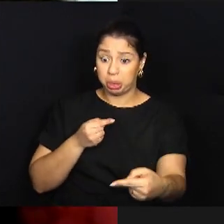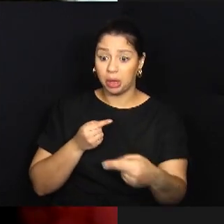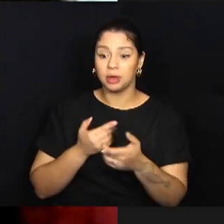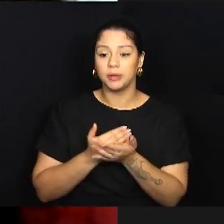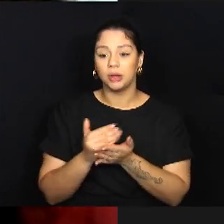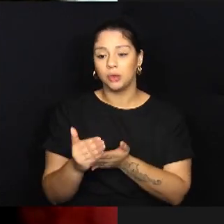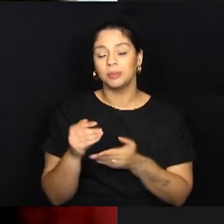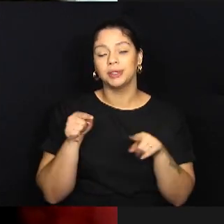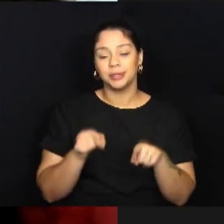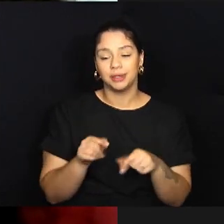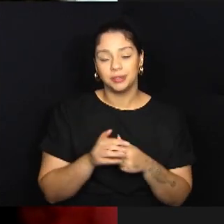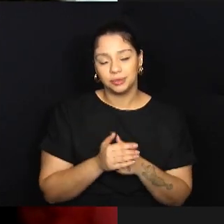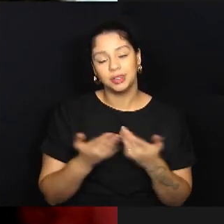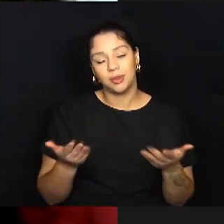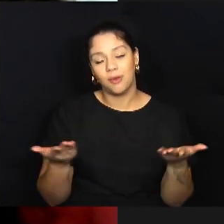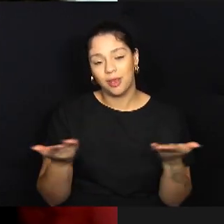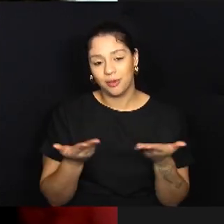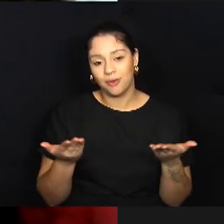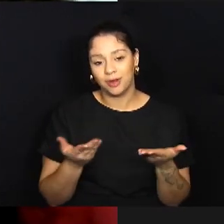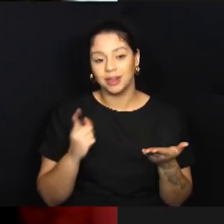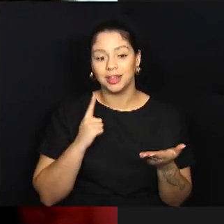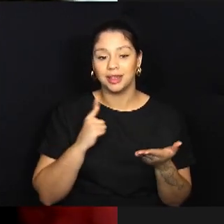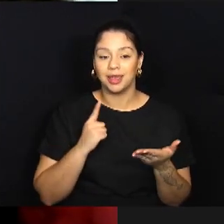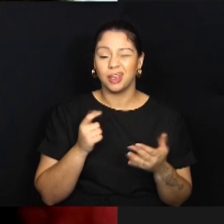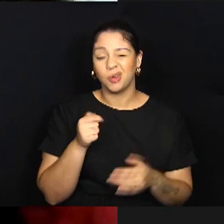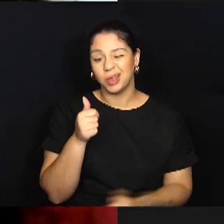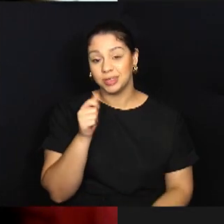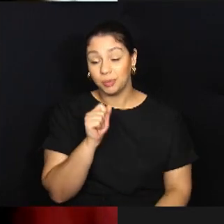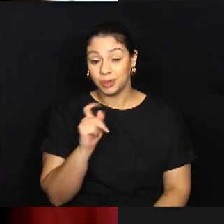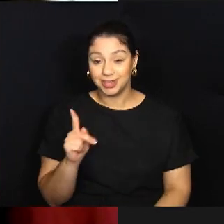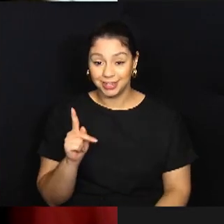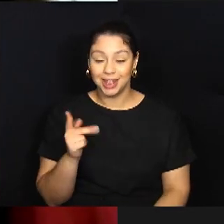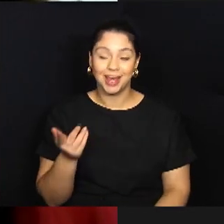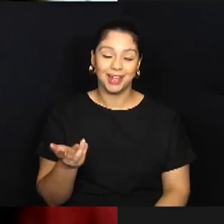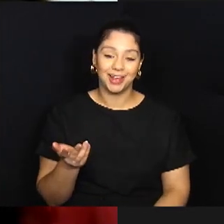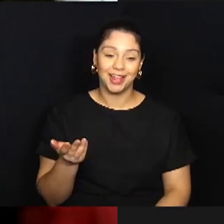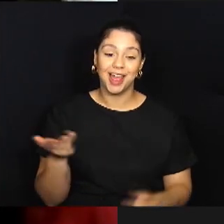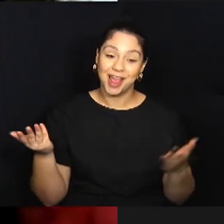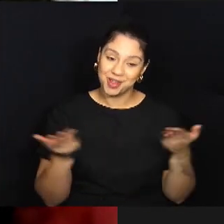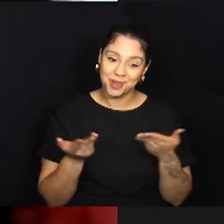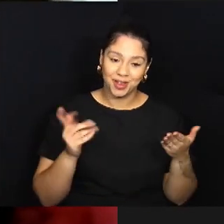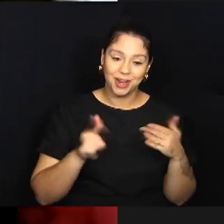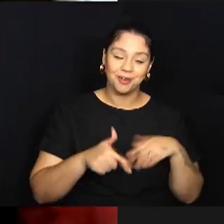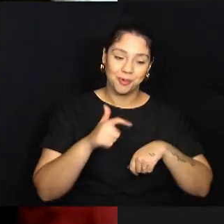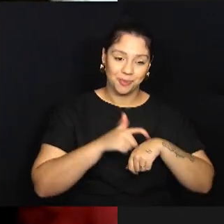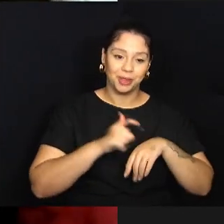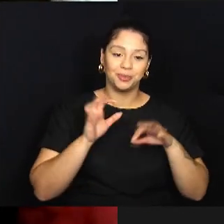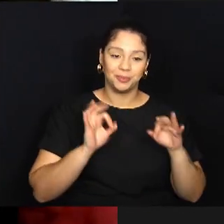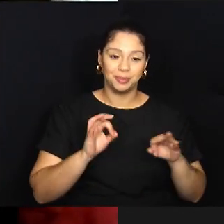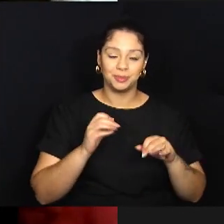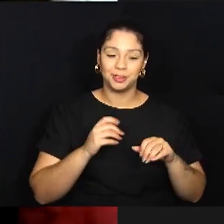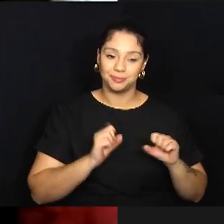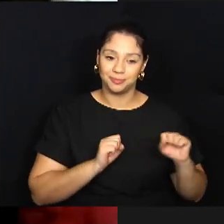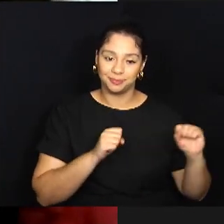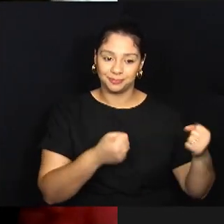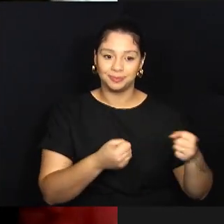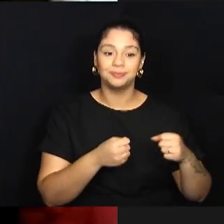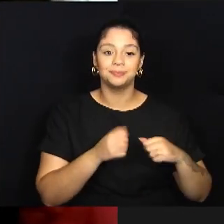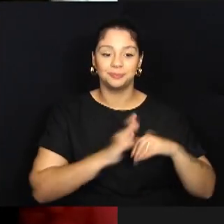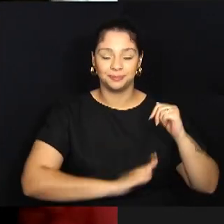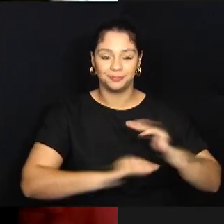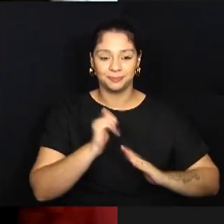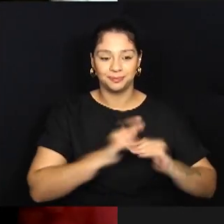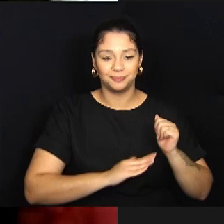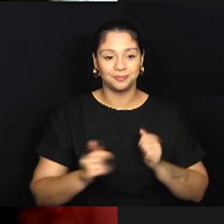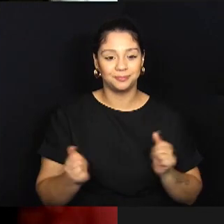trabalho desse tipo, aí talvez a gente vai estar querendo já aposentar, né? Talvez agora está na hora da gente, ó, vamos fazer, botar o pé na estrada